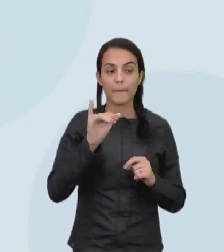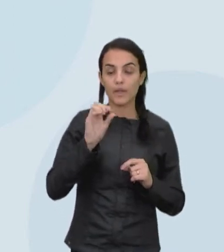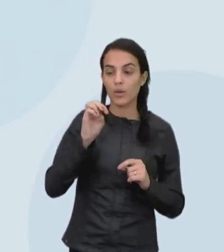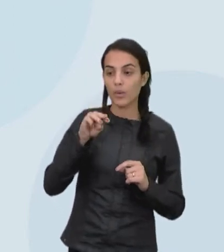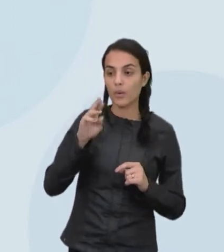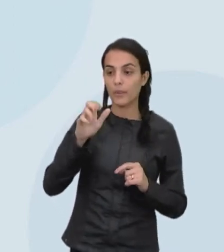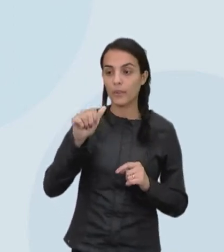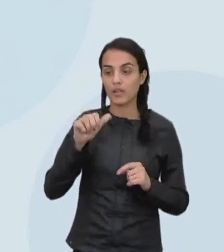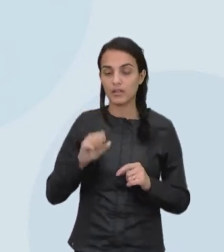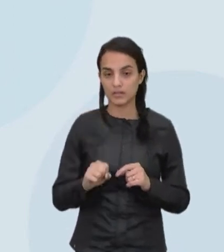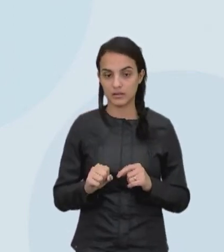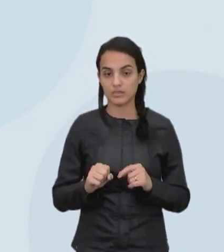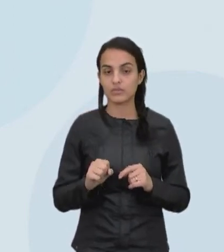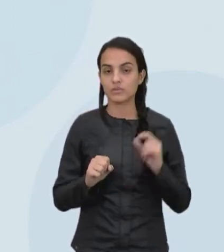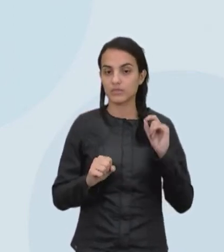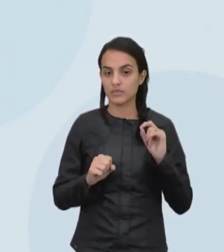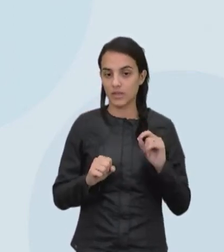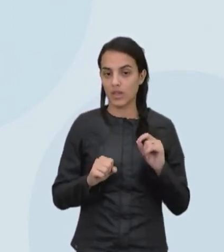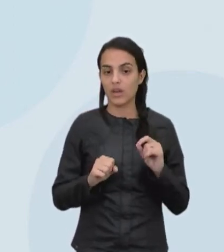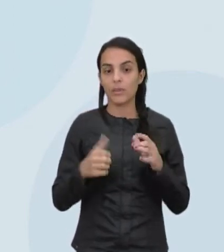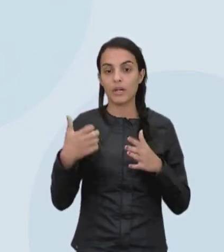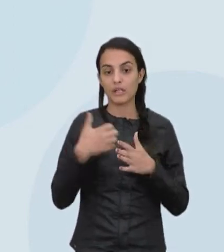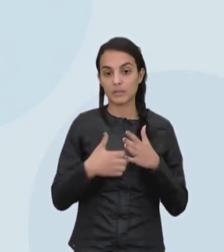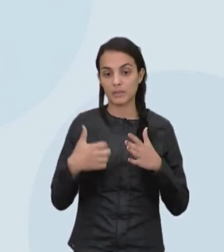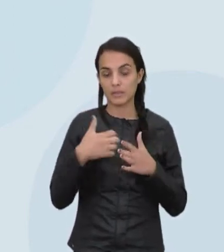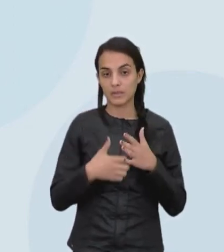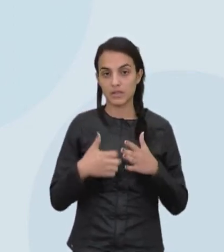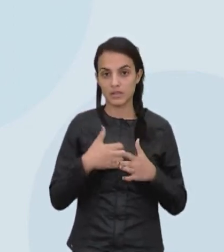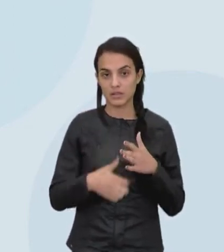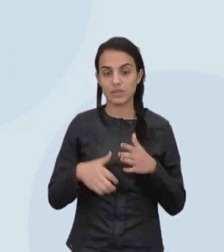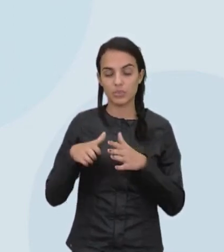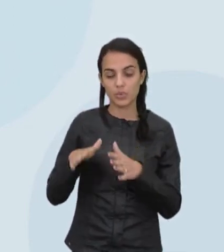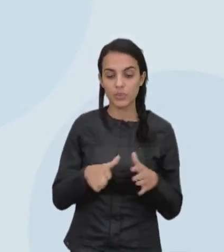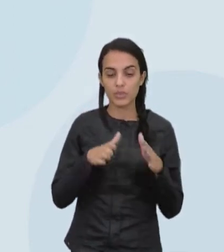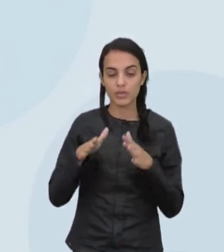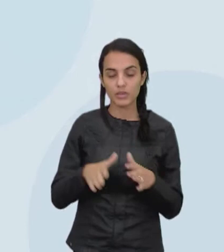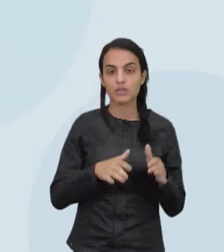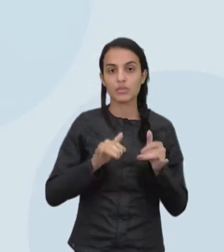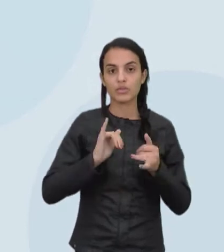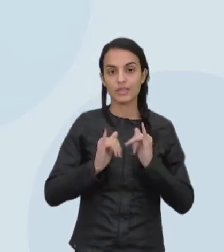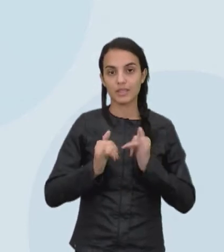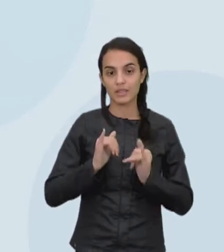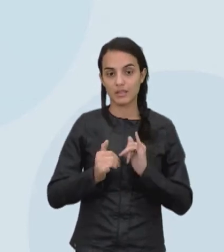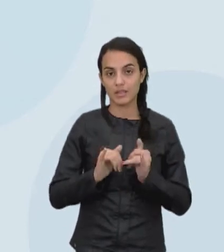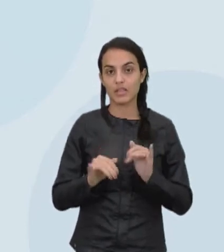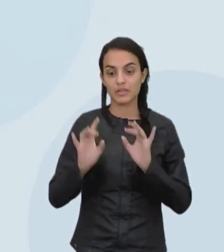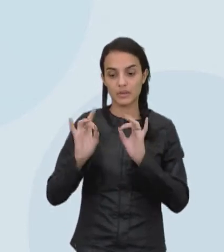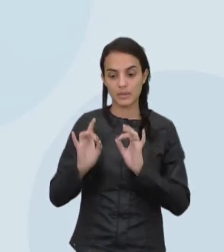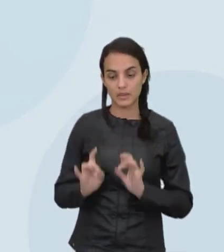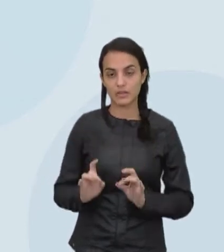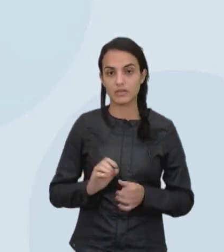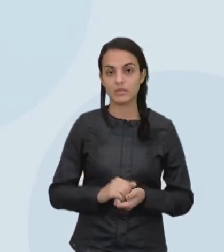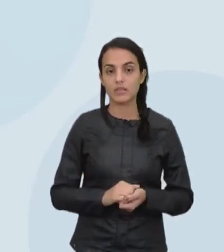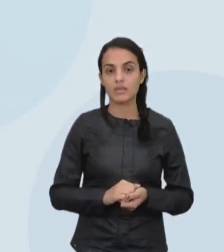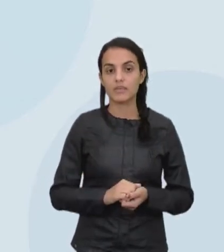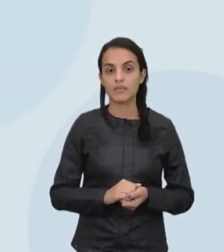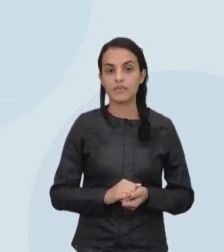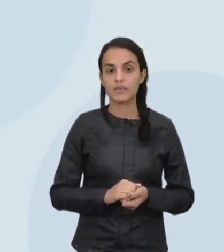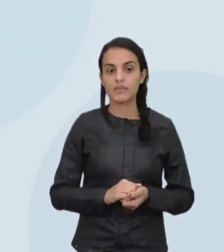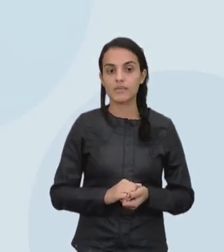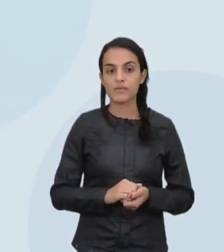lá. Uma térmica, né, uma usina, a gente está falando aqui de produção de eletricidade especificamente, tá?